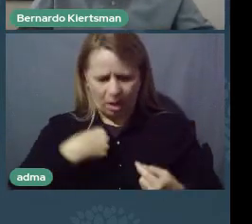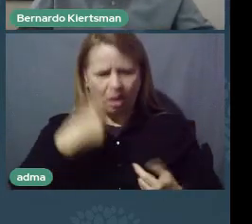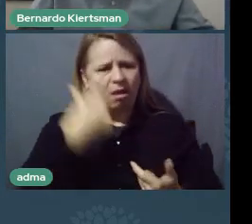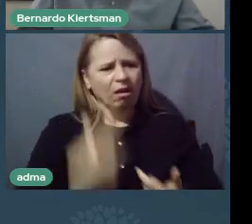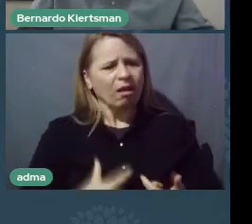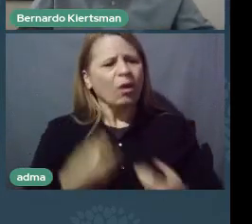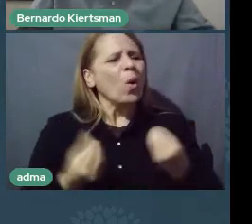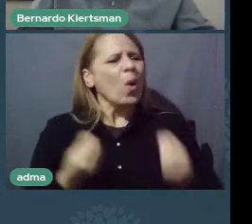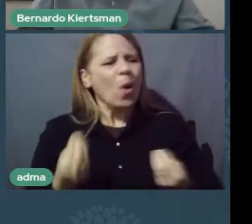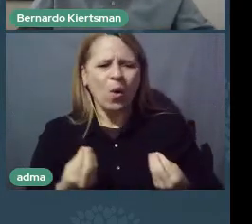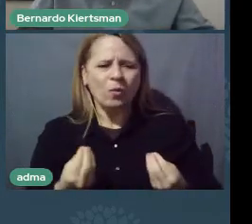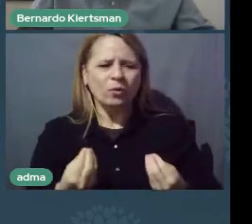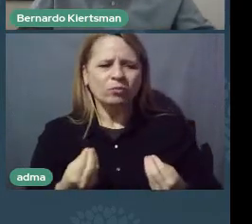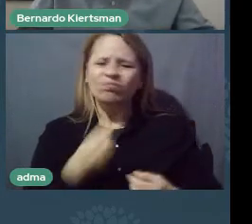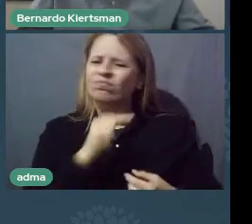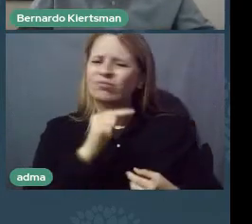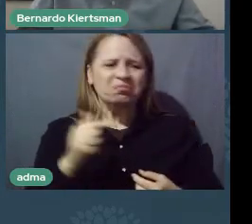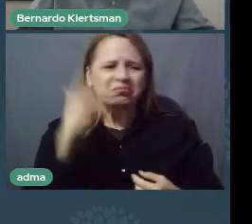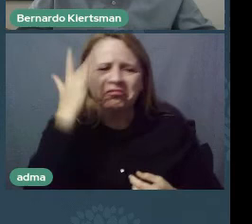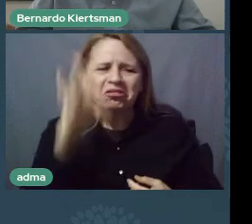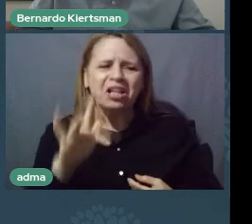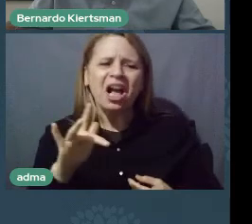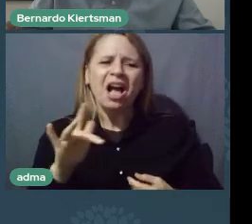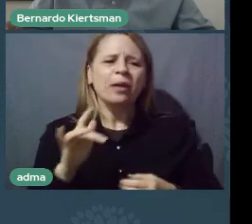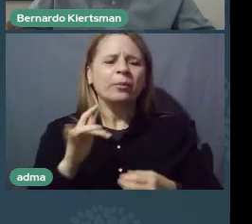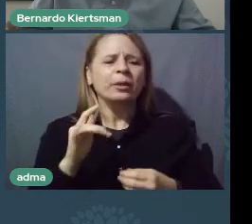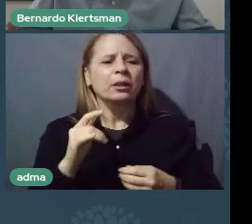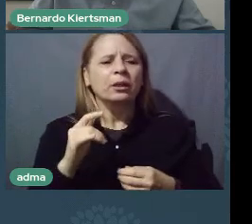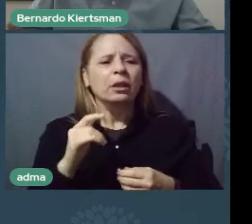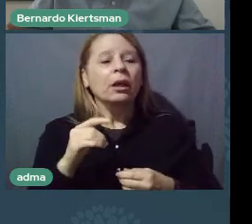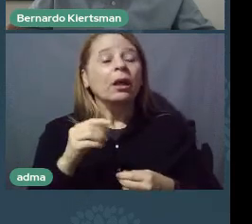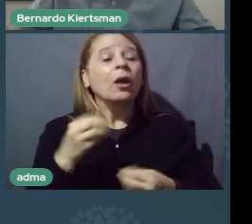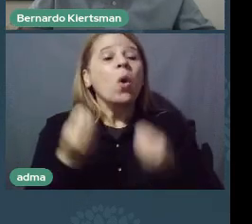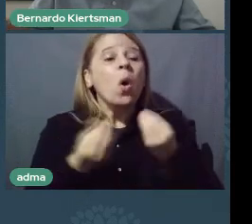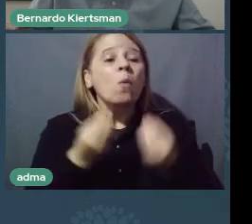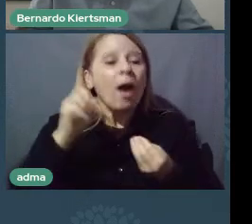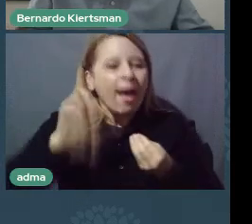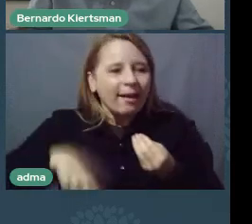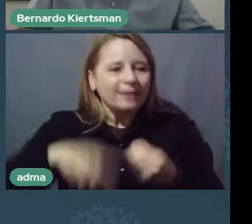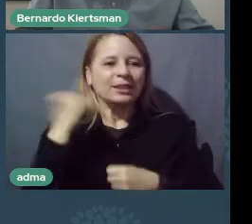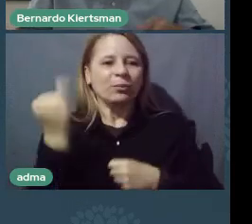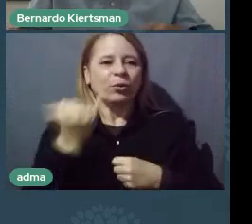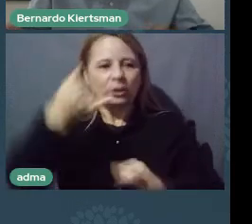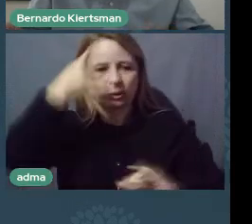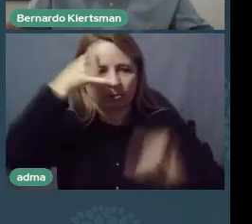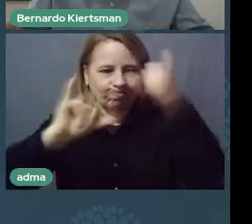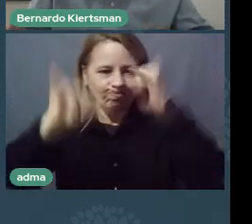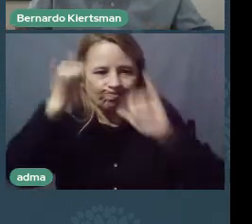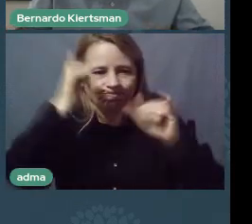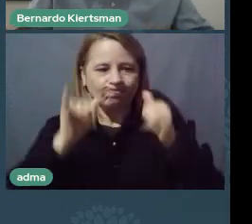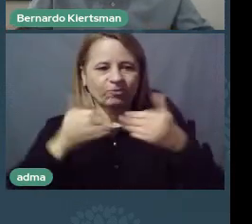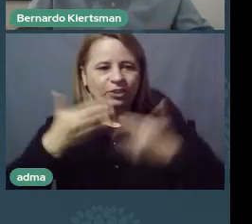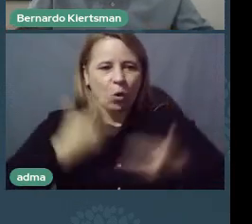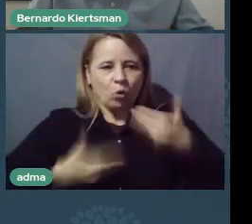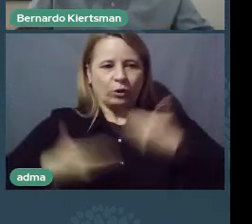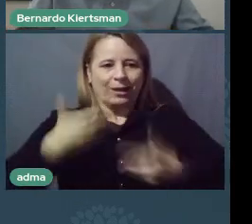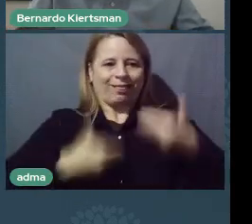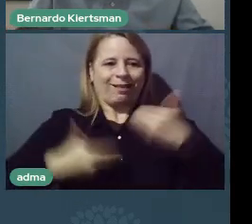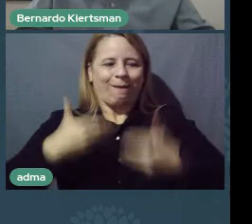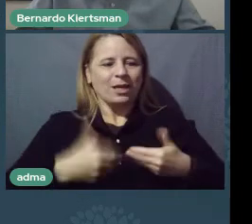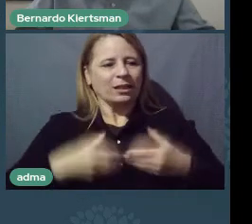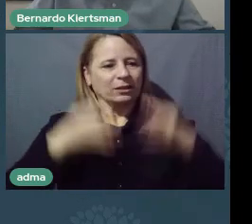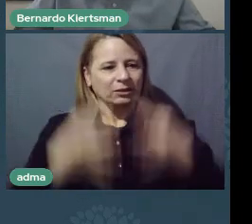não têm condições de avaliar qual é importante o seu tratamento preventivo, potencial